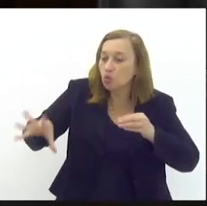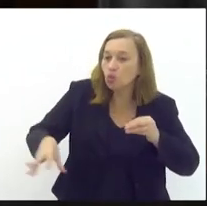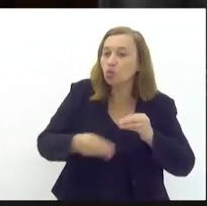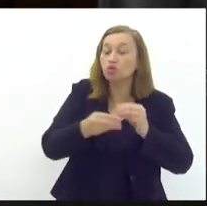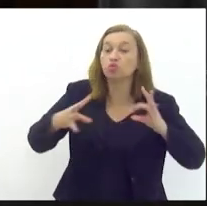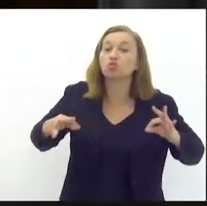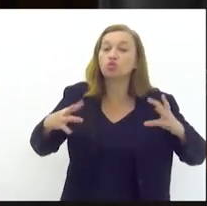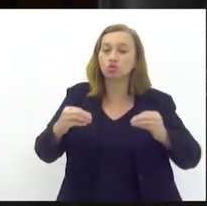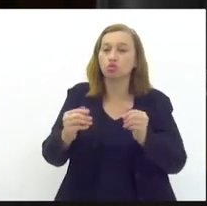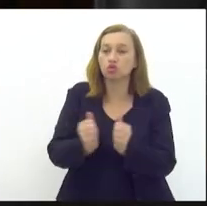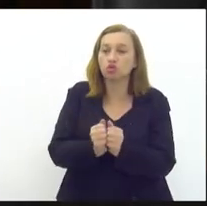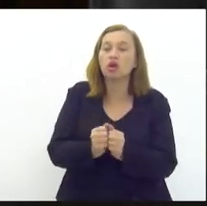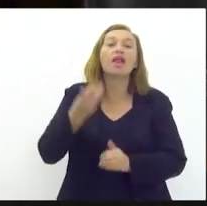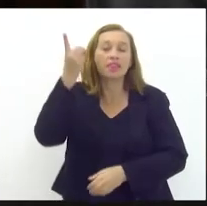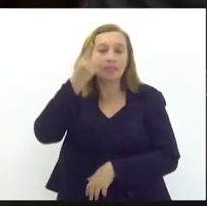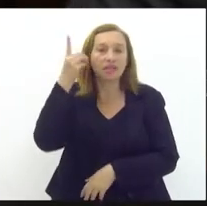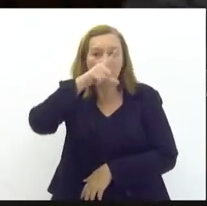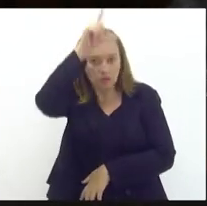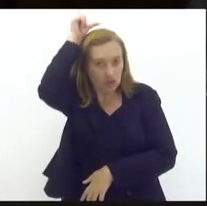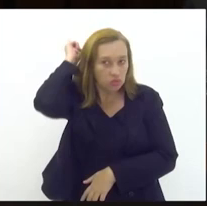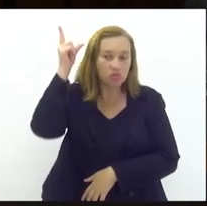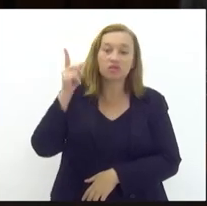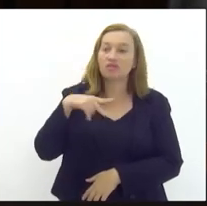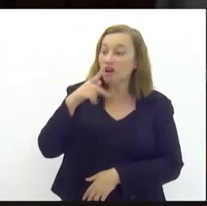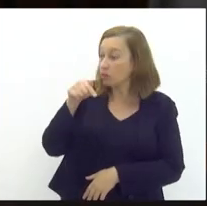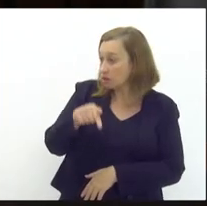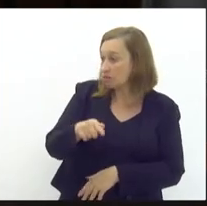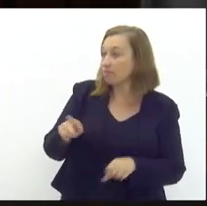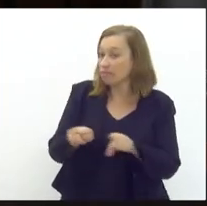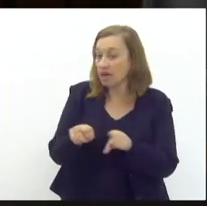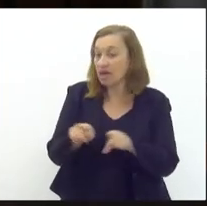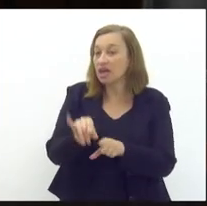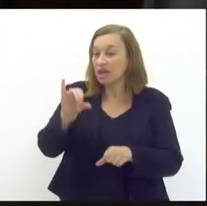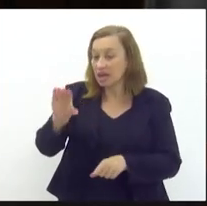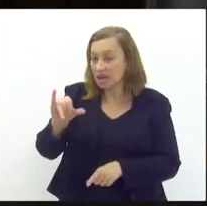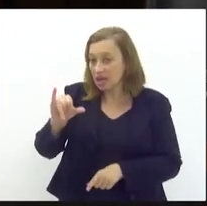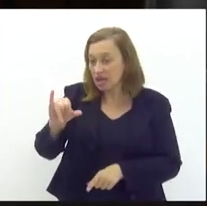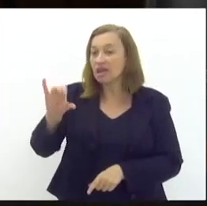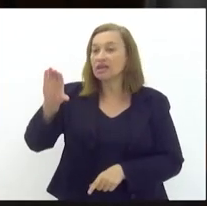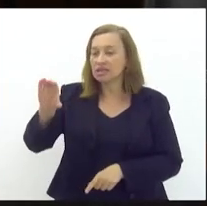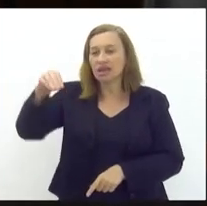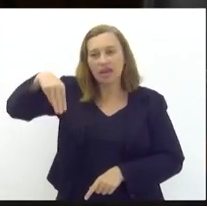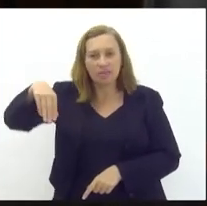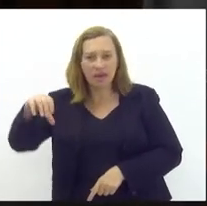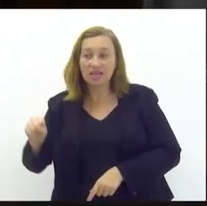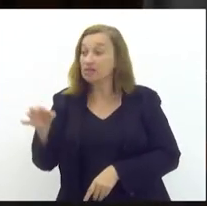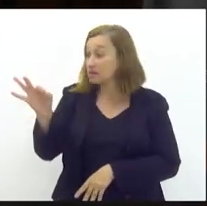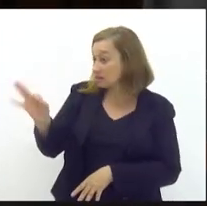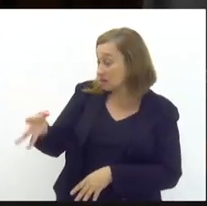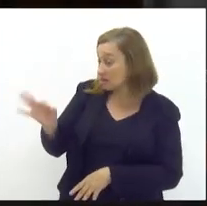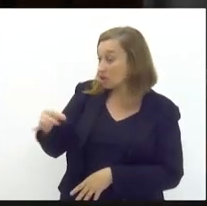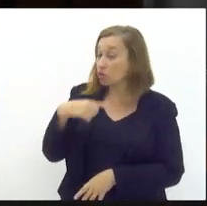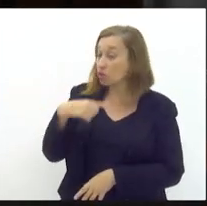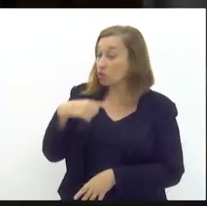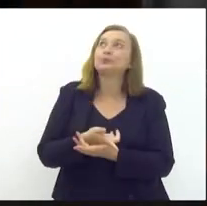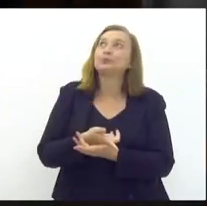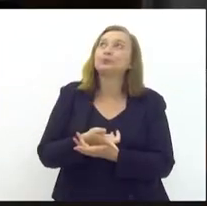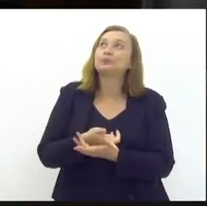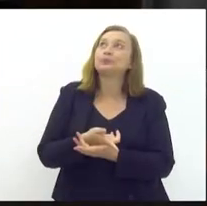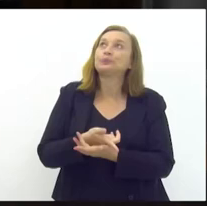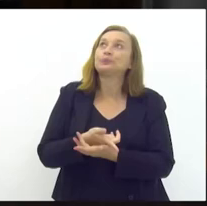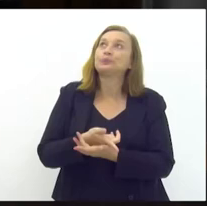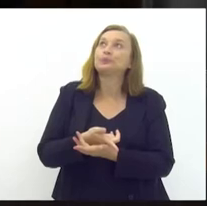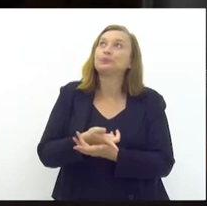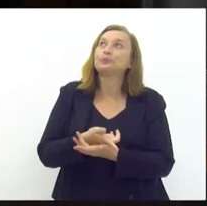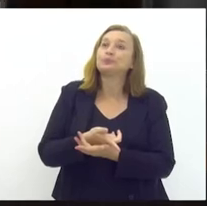o deputado Municipal fez uma fala aqui sobre o ICMS com toda razão é quando a gente compra